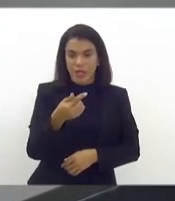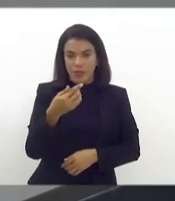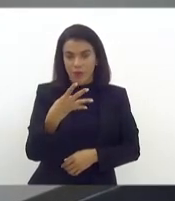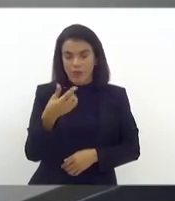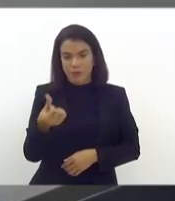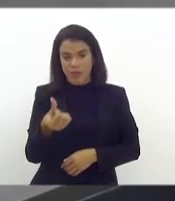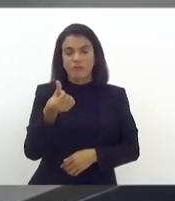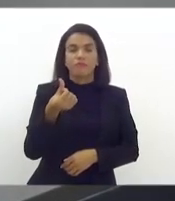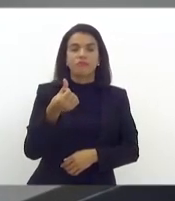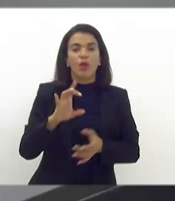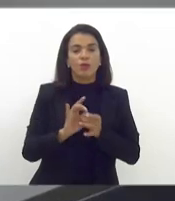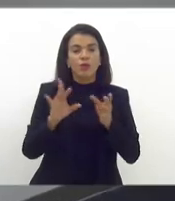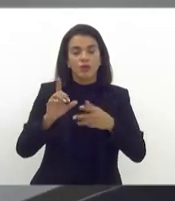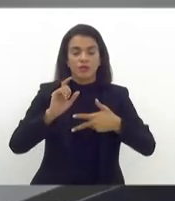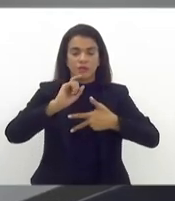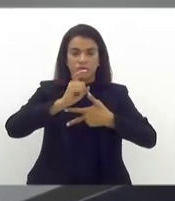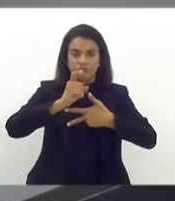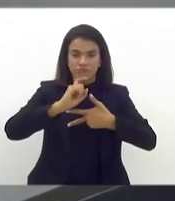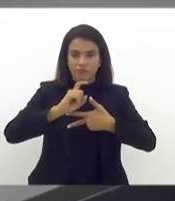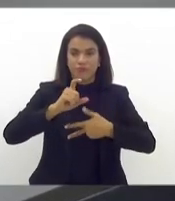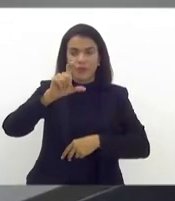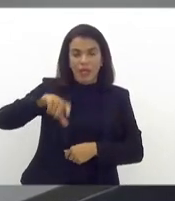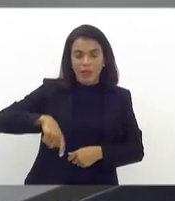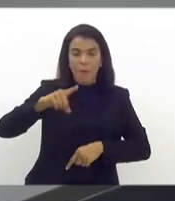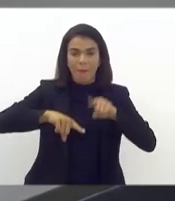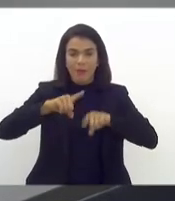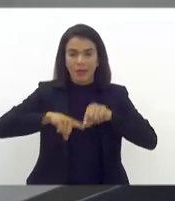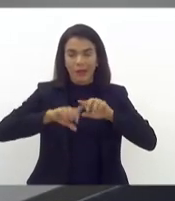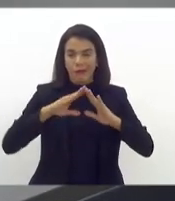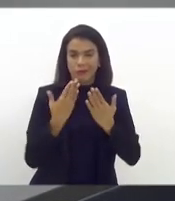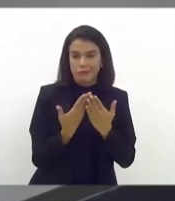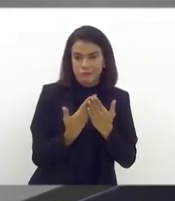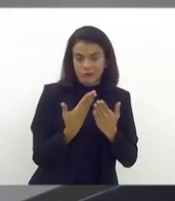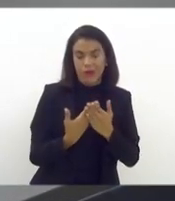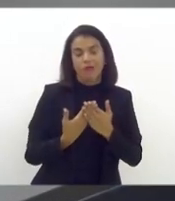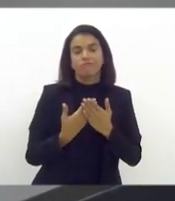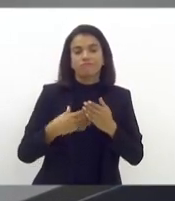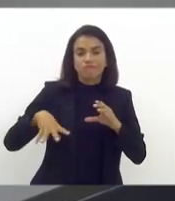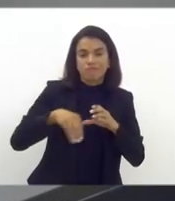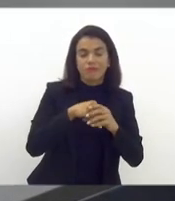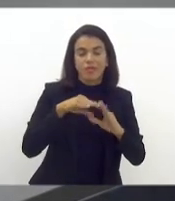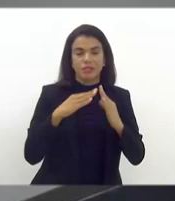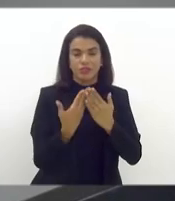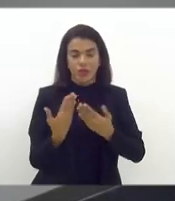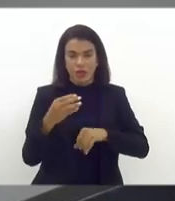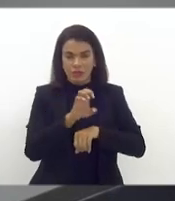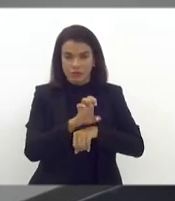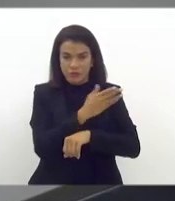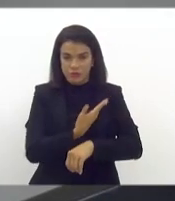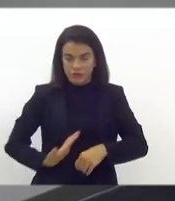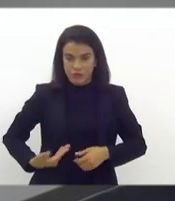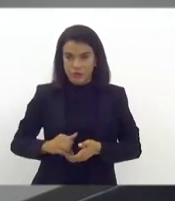Jordão, que autoriza o Poder Executivo a implantar o programa Cartão Material Escolar na Rede Pública Estadual de Ensino Médio e dá outras